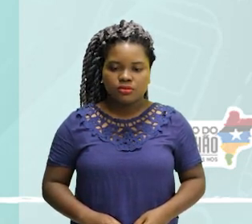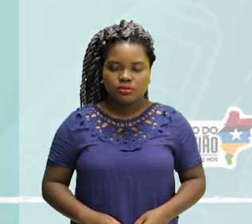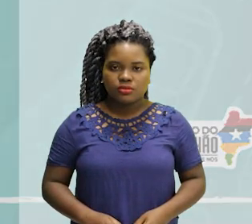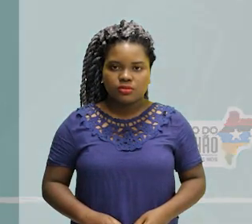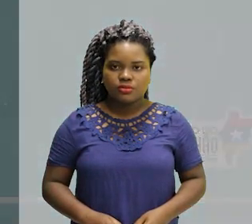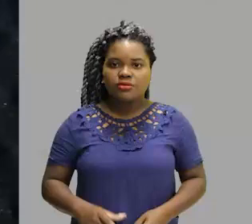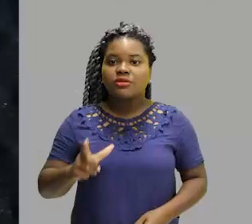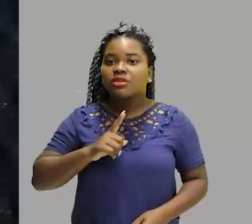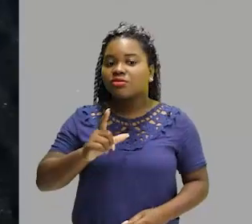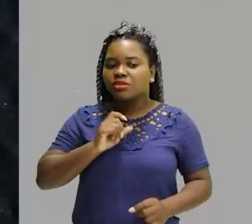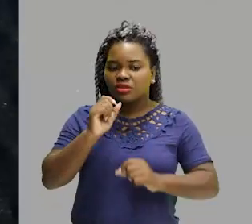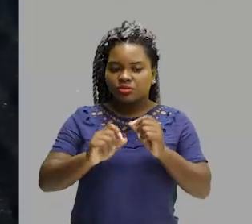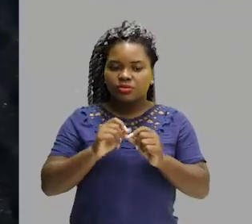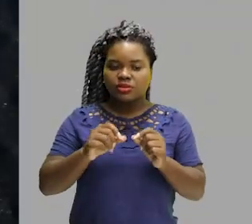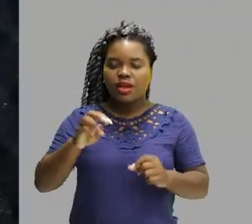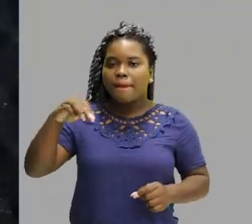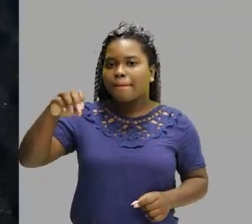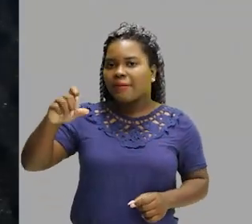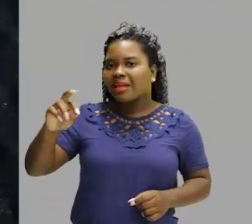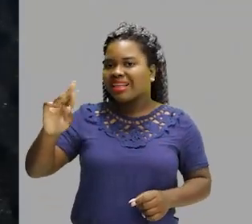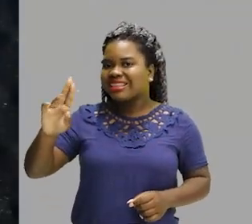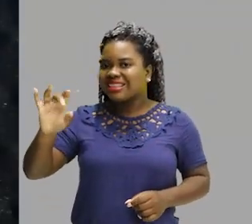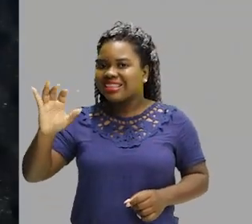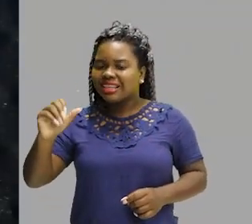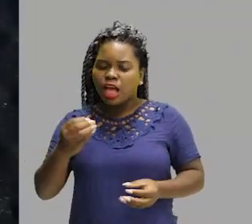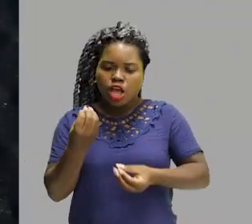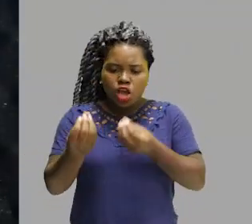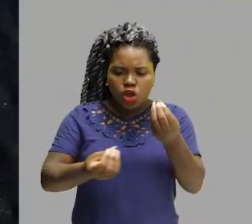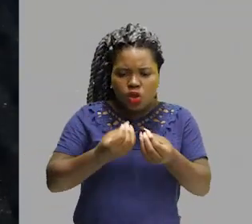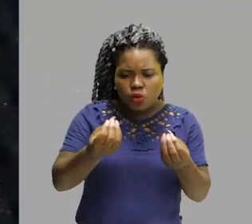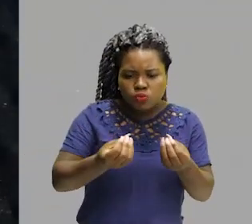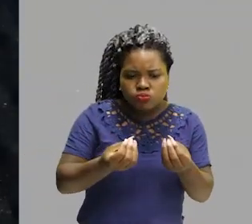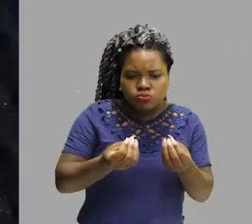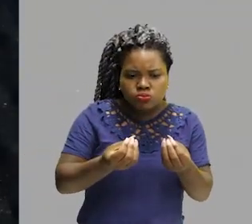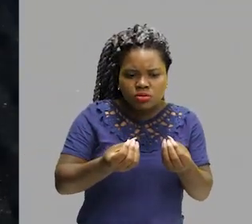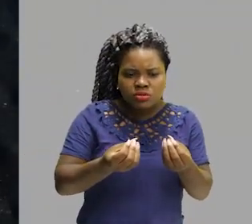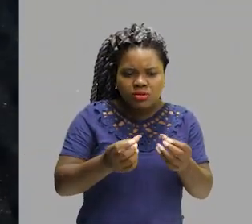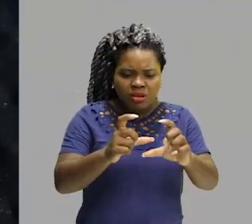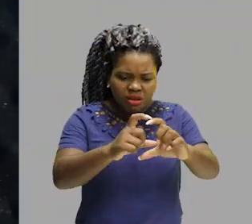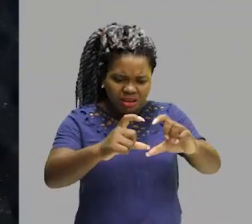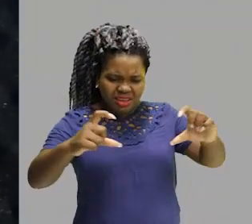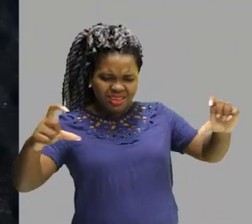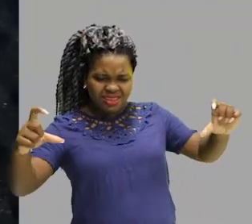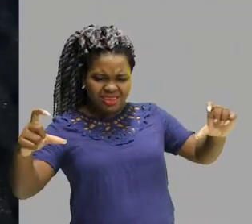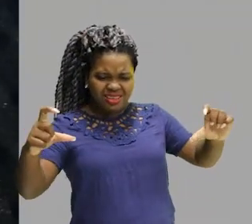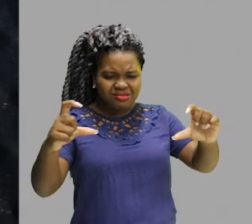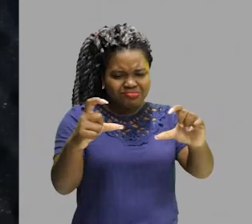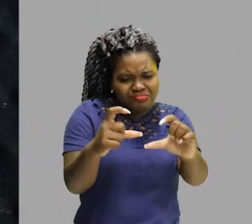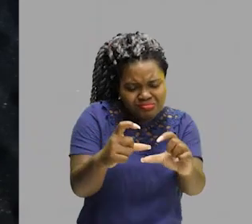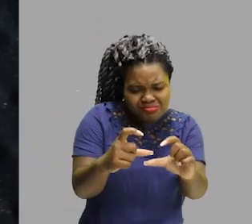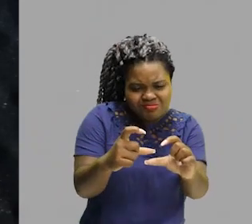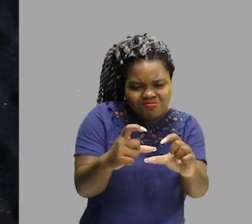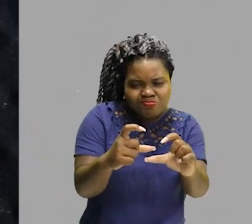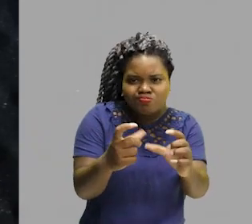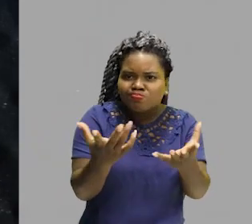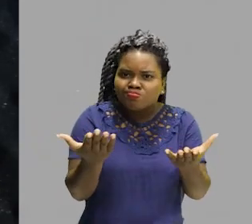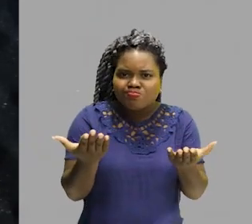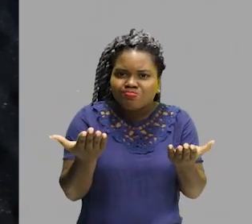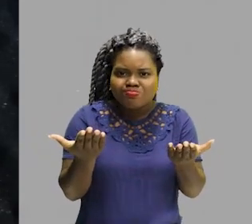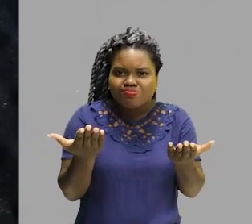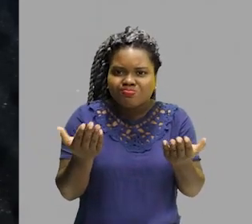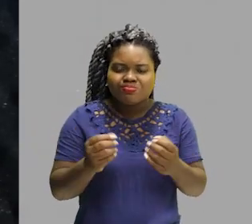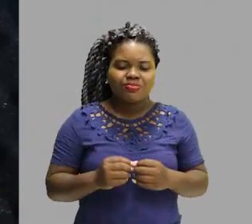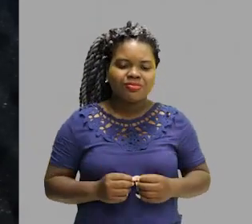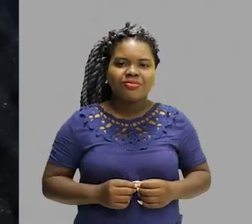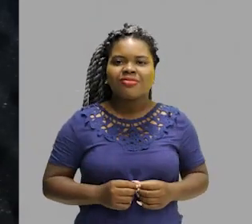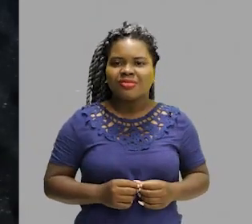A métrica é a medida desses versos. Eu falei há pouco, né? Eu falei que versos, estrofes